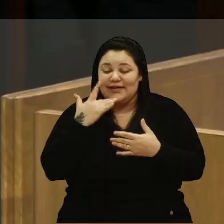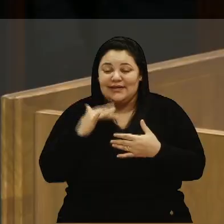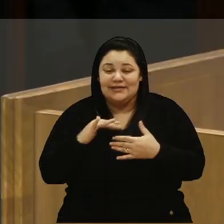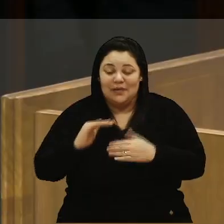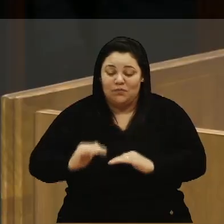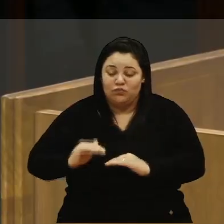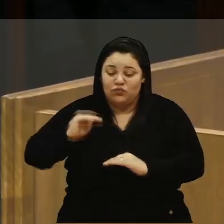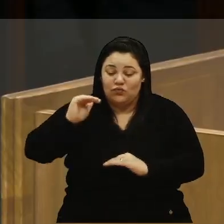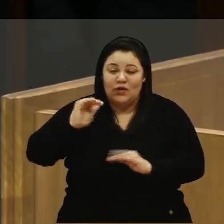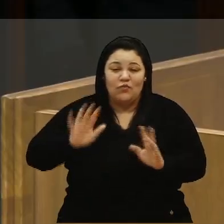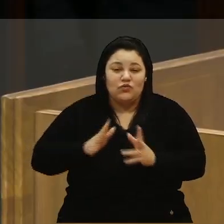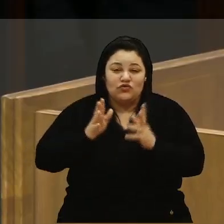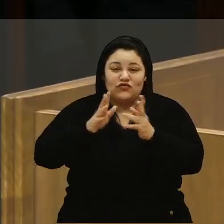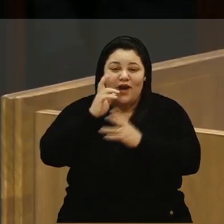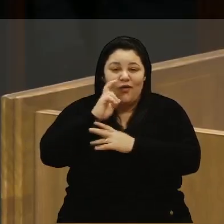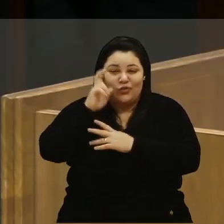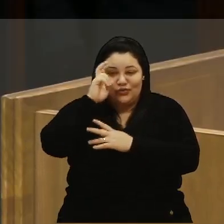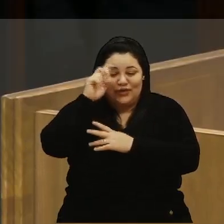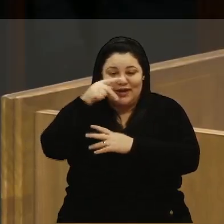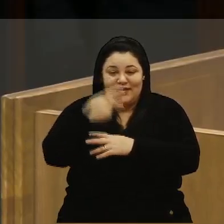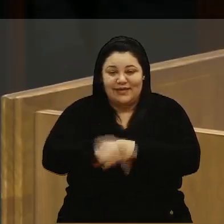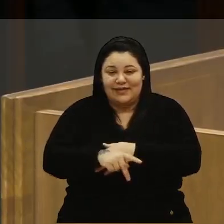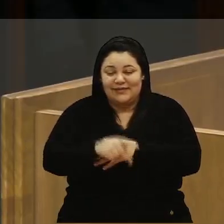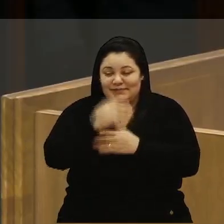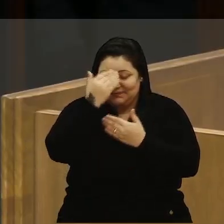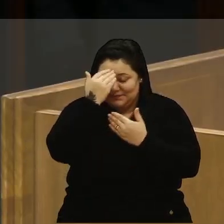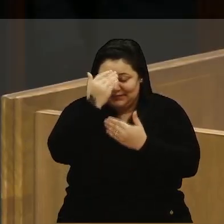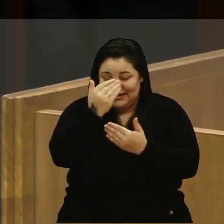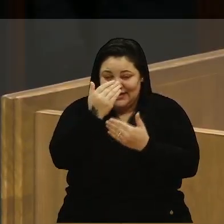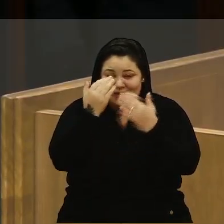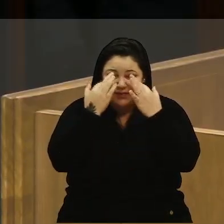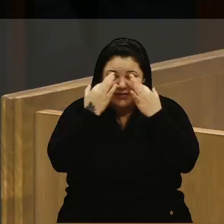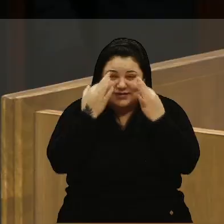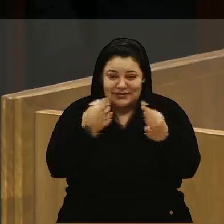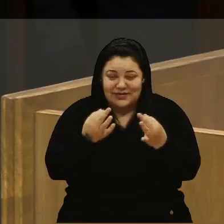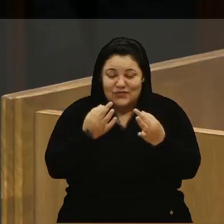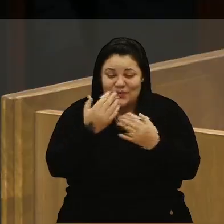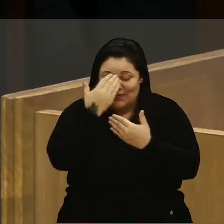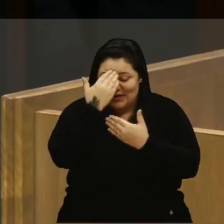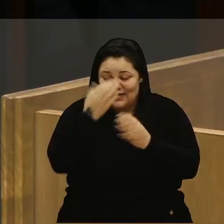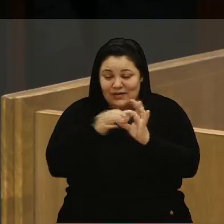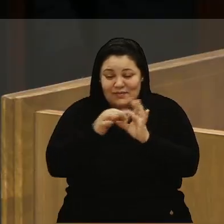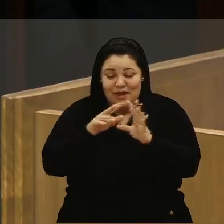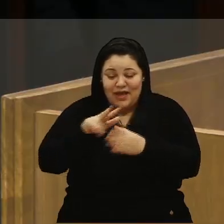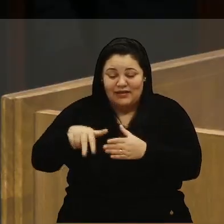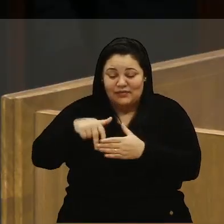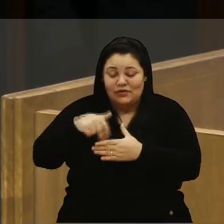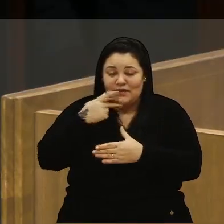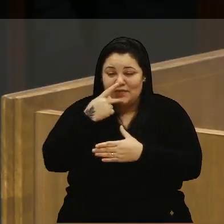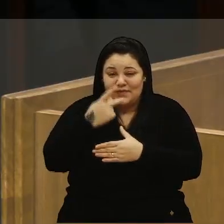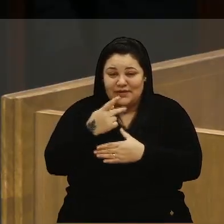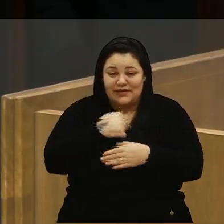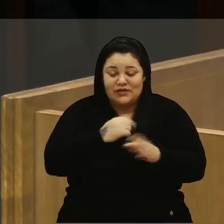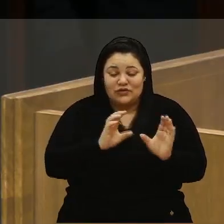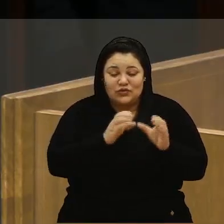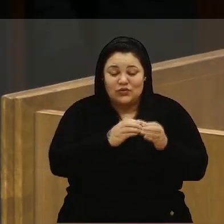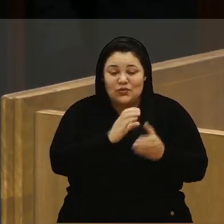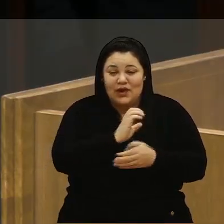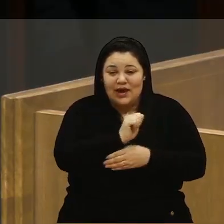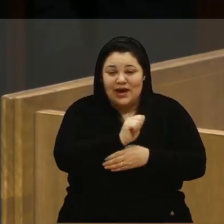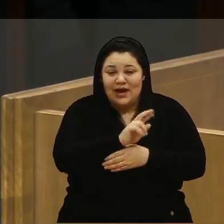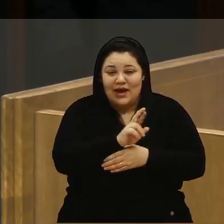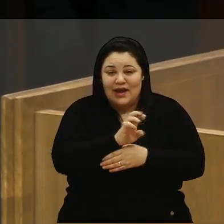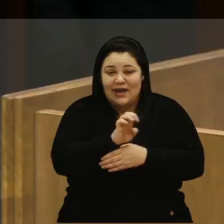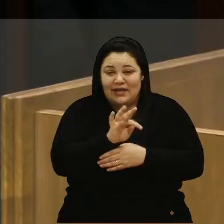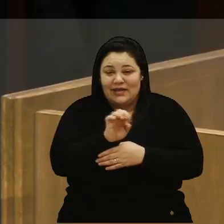nossa cultura. Muito obrigada por esse lugar de fala, e o CTG Os Carreteiros os convida para o dia